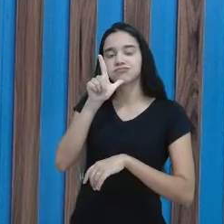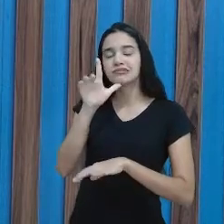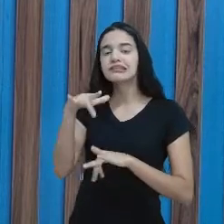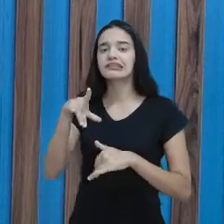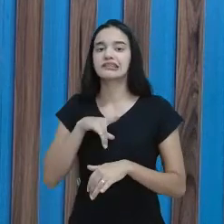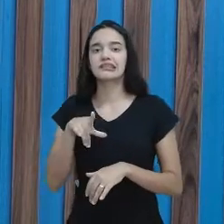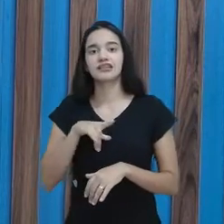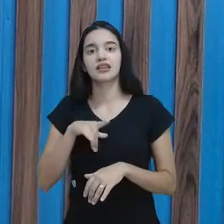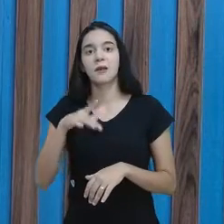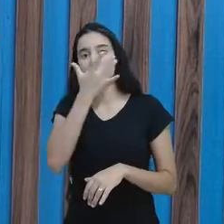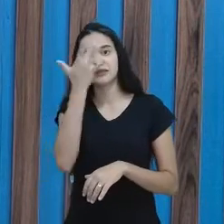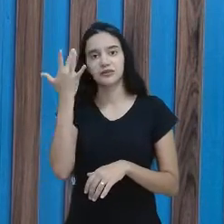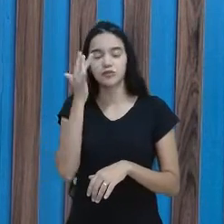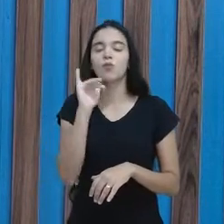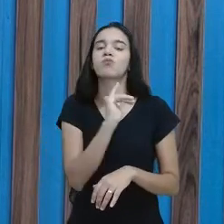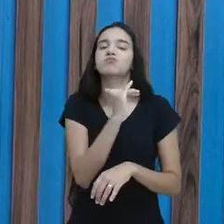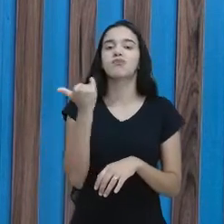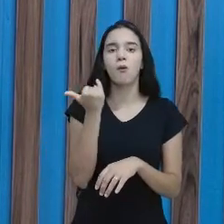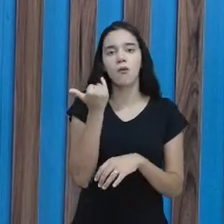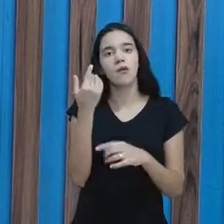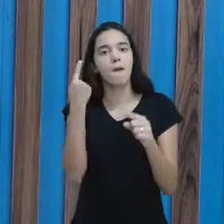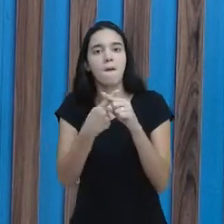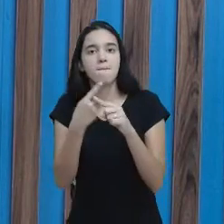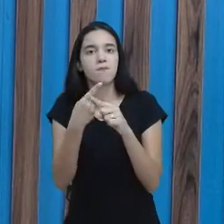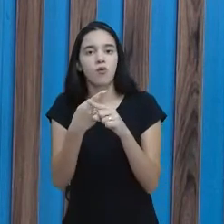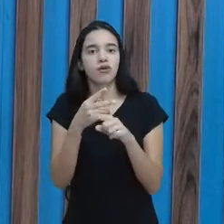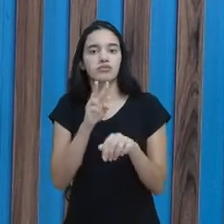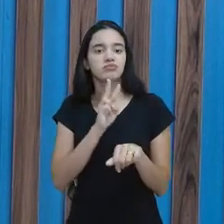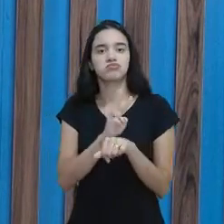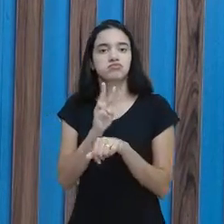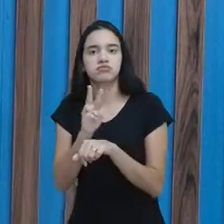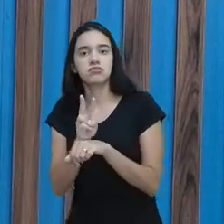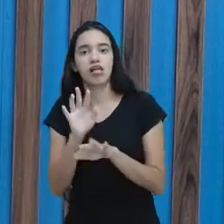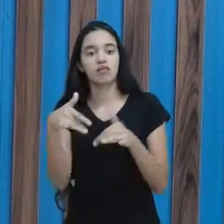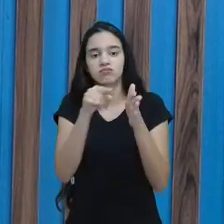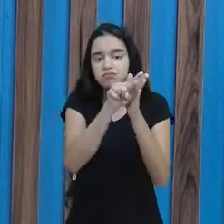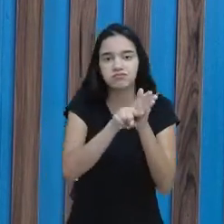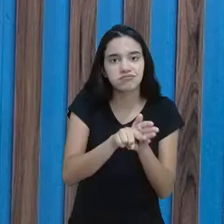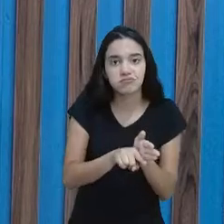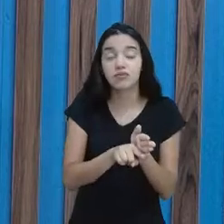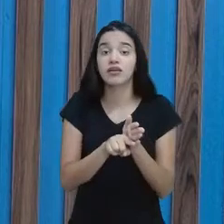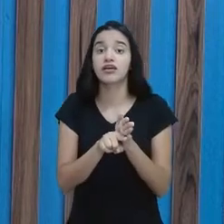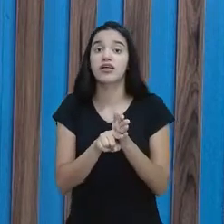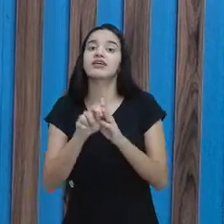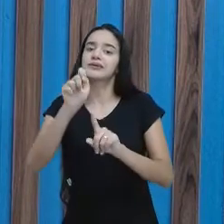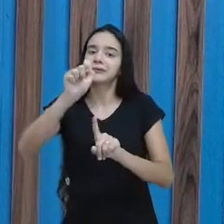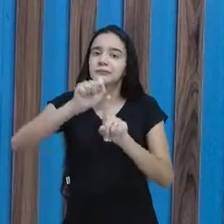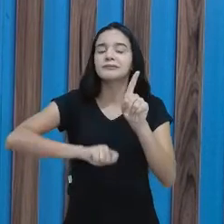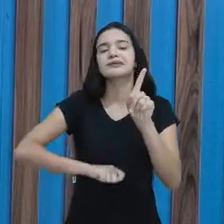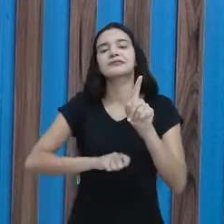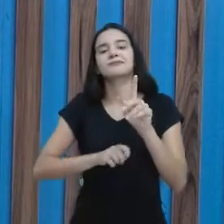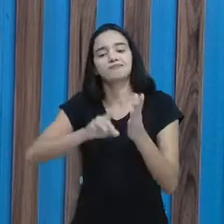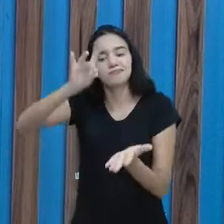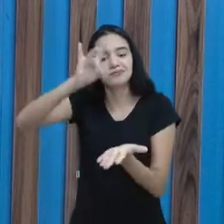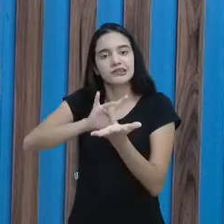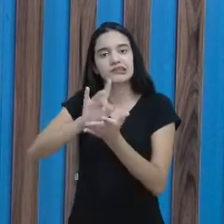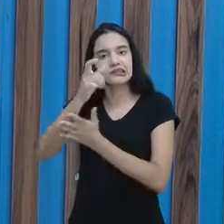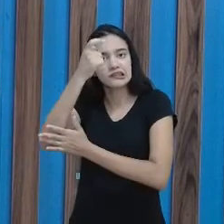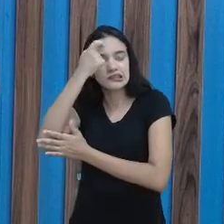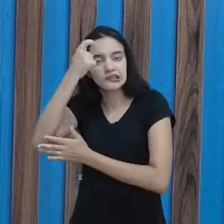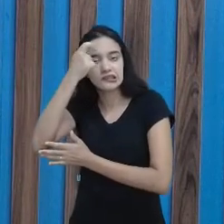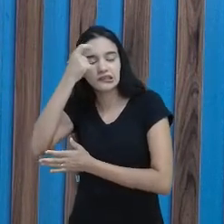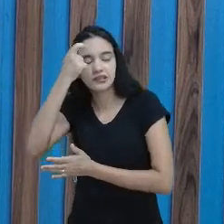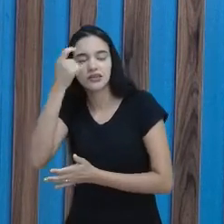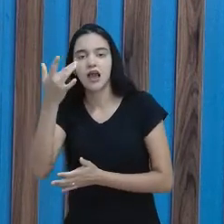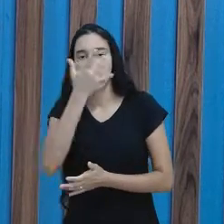de pessoas que morrem por não fazer a prevenção. Então, esse mês é um mês realmente de conscientização